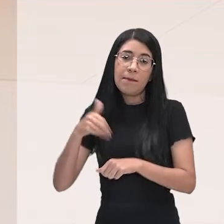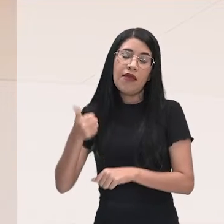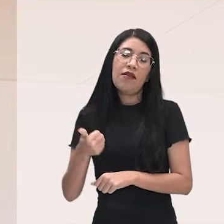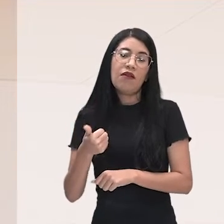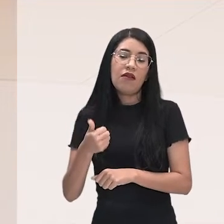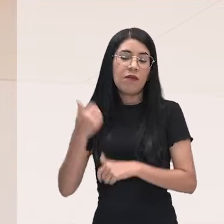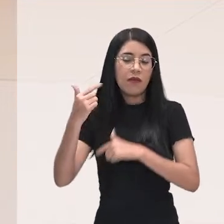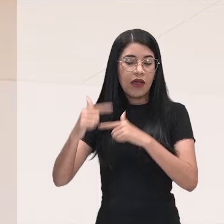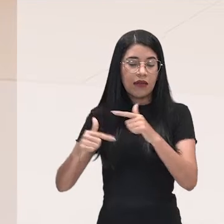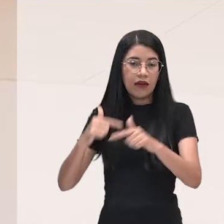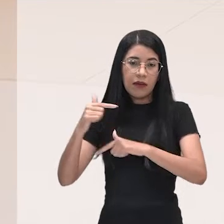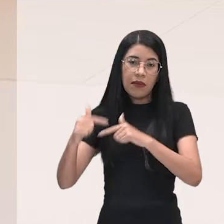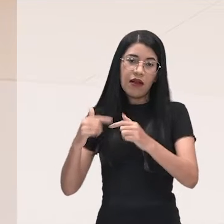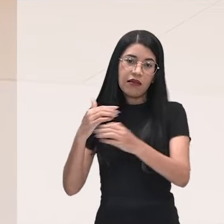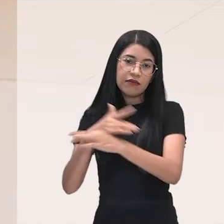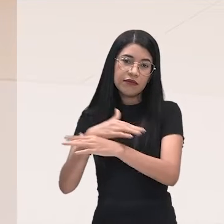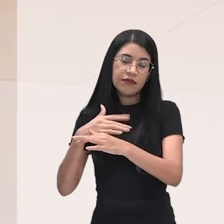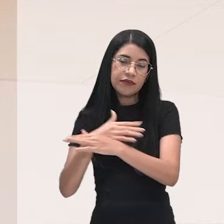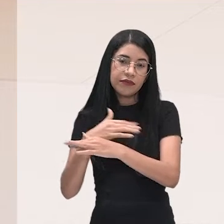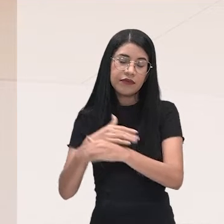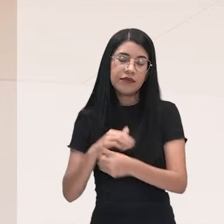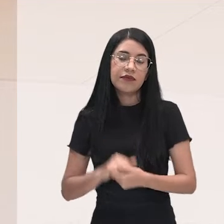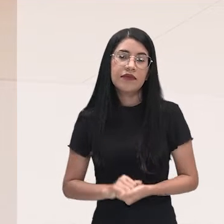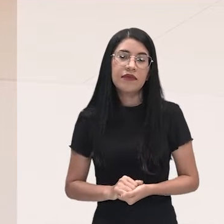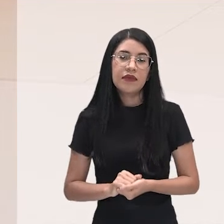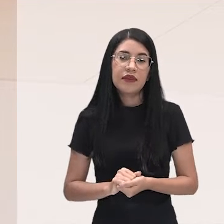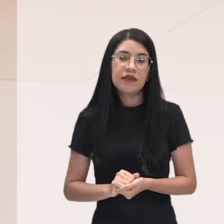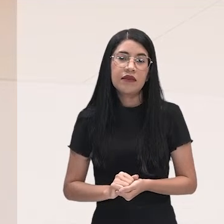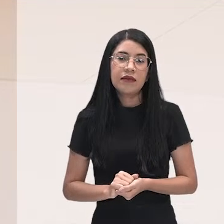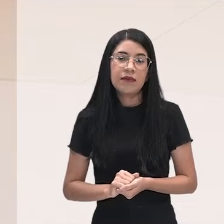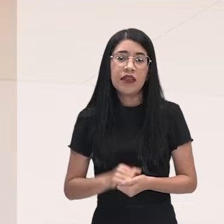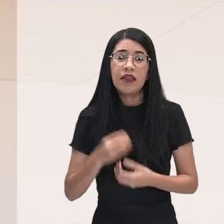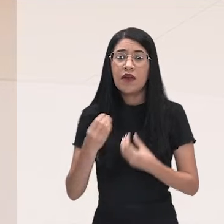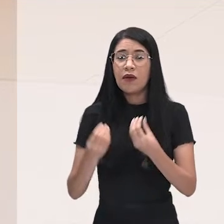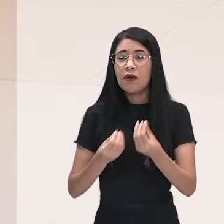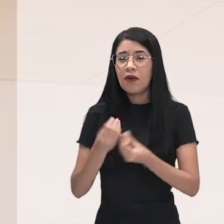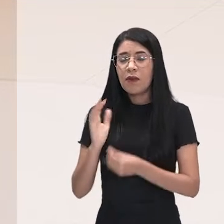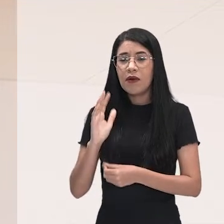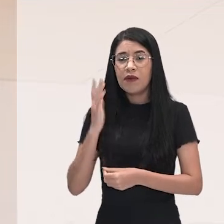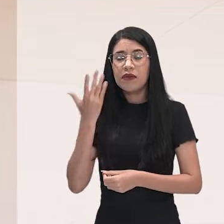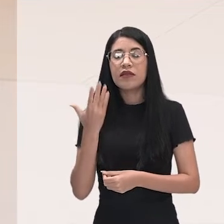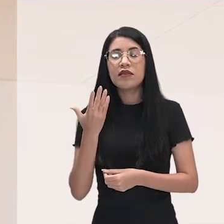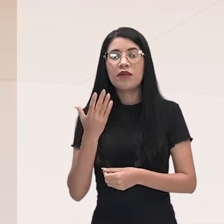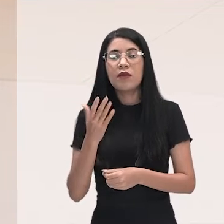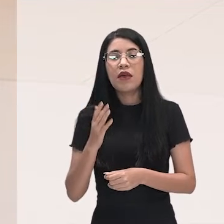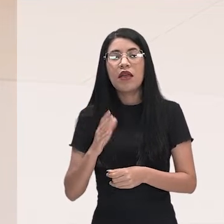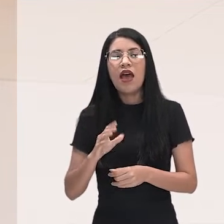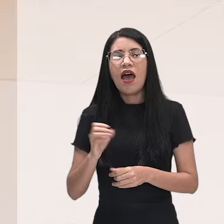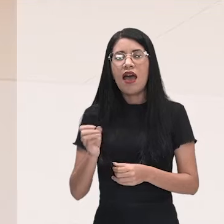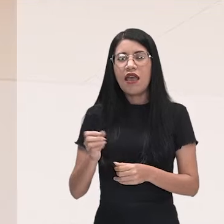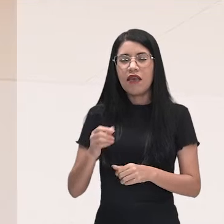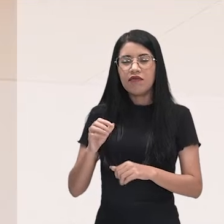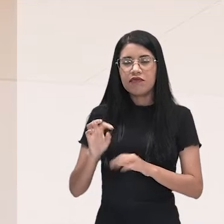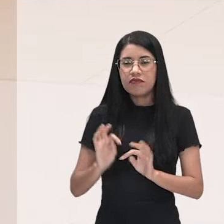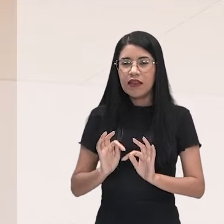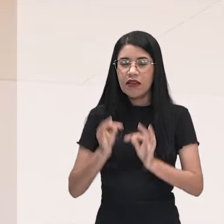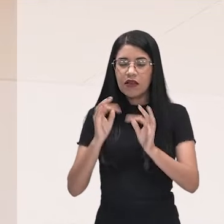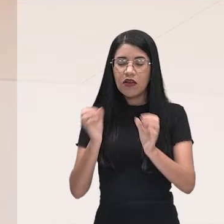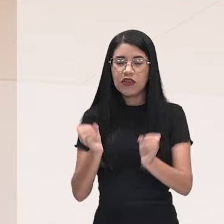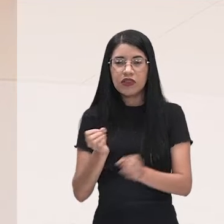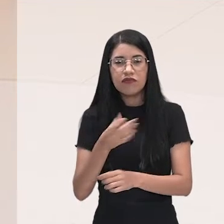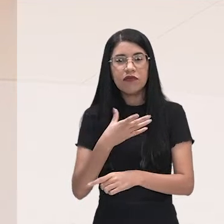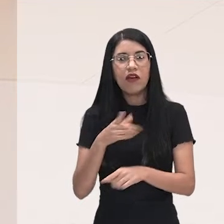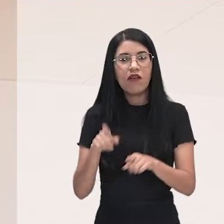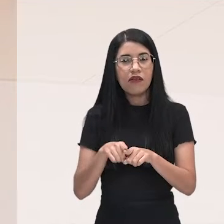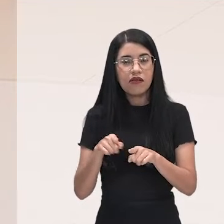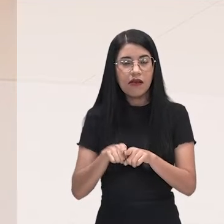na produção do espaço geográfico do campo, tá bom? Nas relações de trabalho desenvolvidas ali também. E isso não para de mudar, tá bom? A